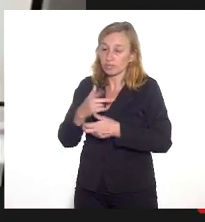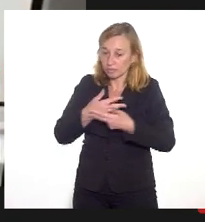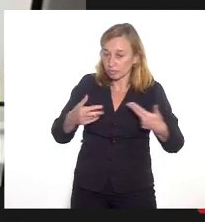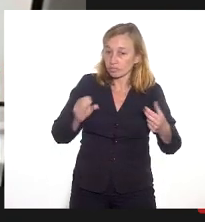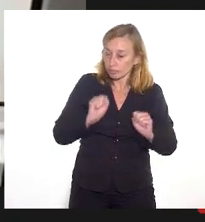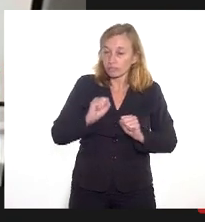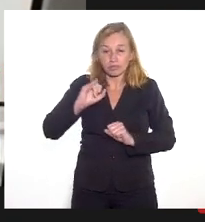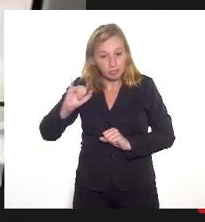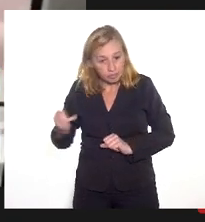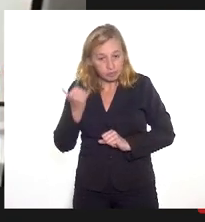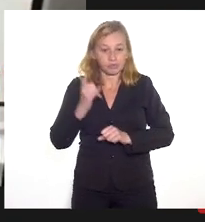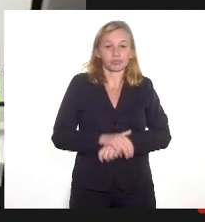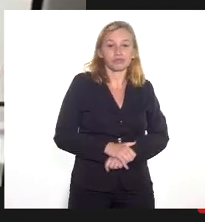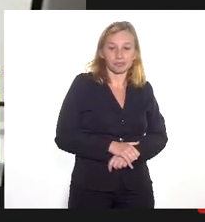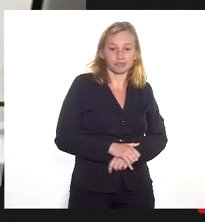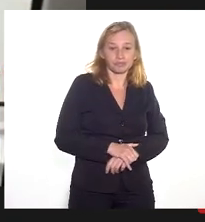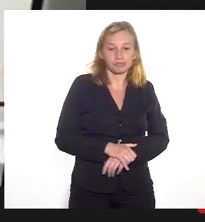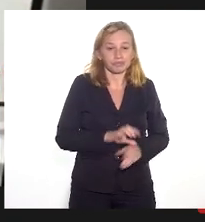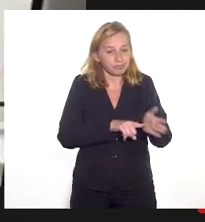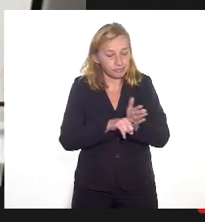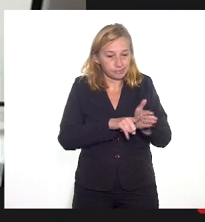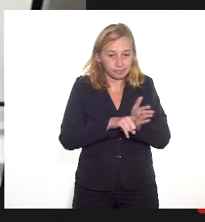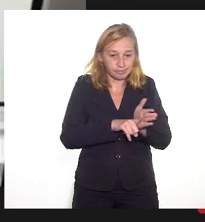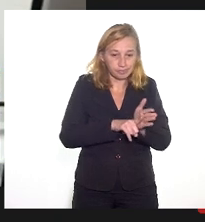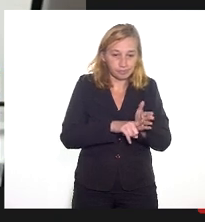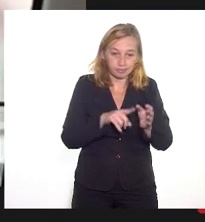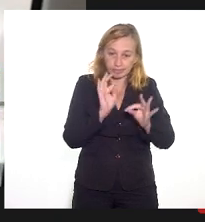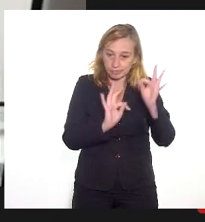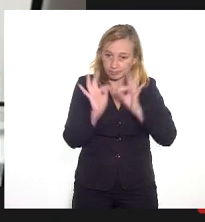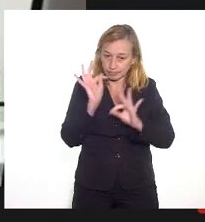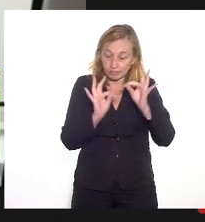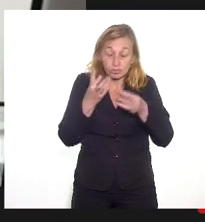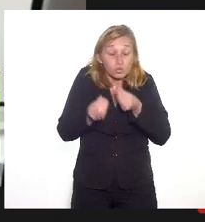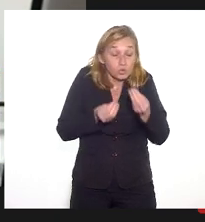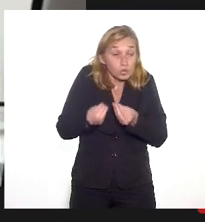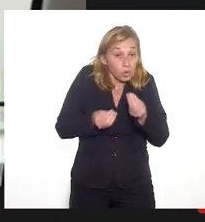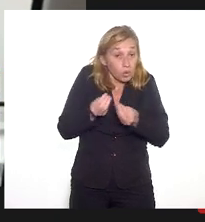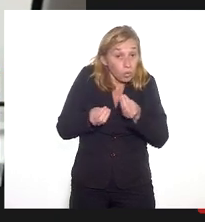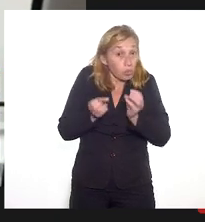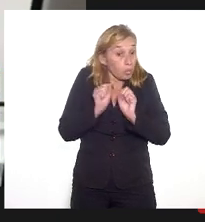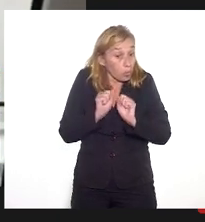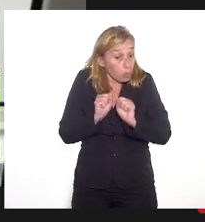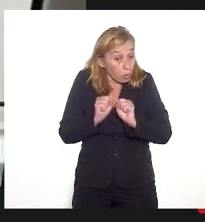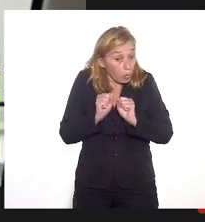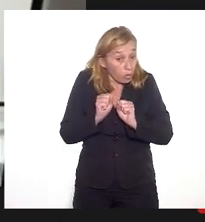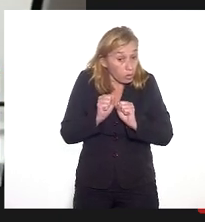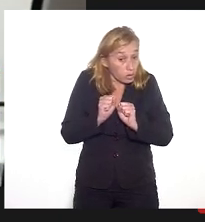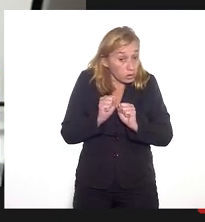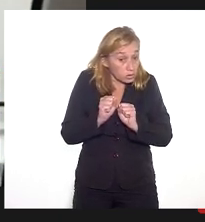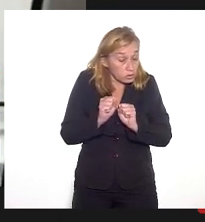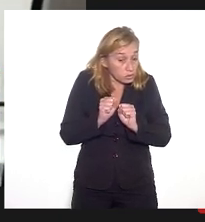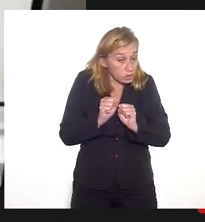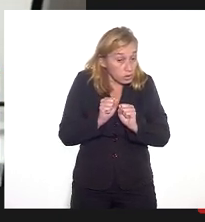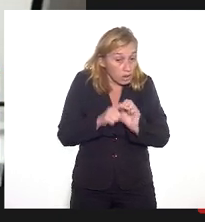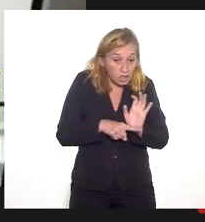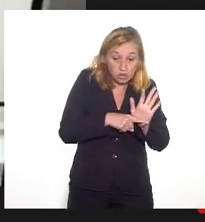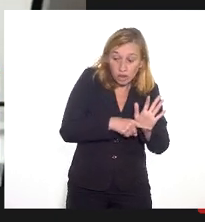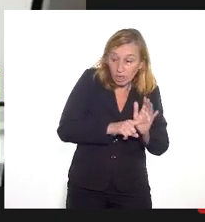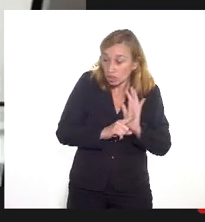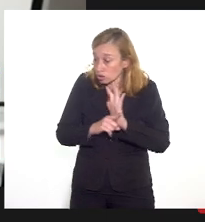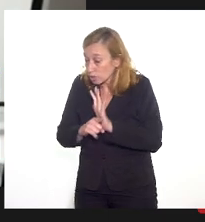que, a partir da análise de novas tecnologias e de como a gente pode acertar um ponto ou outro, tem muita coisa